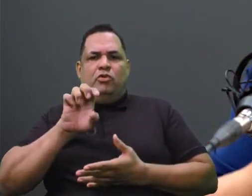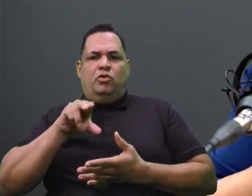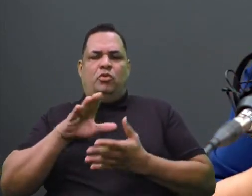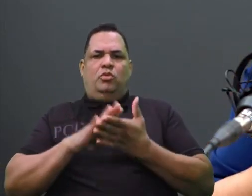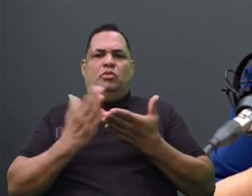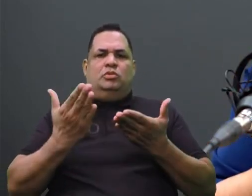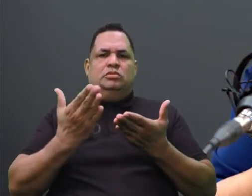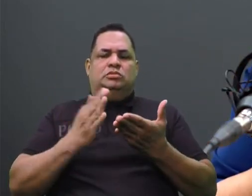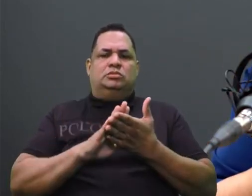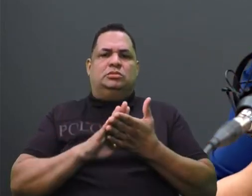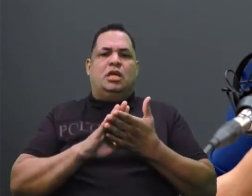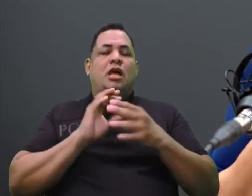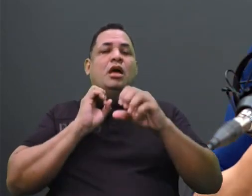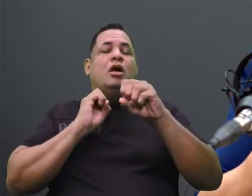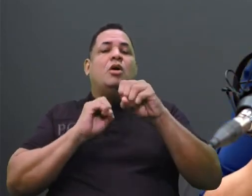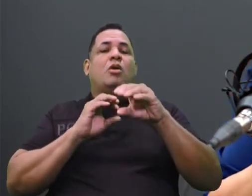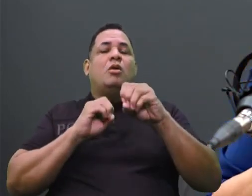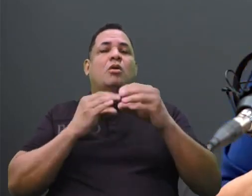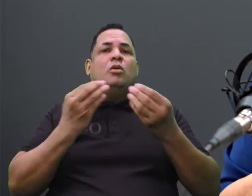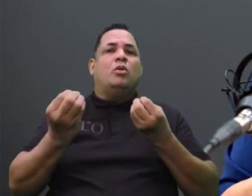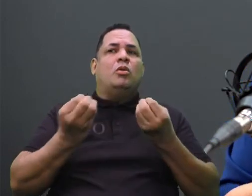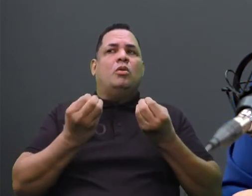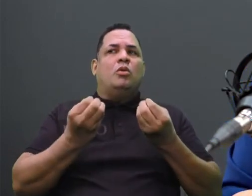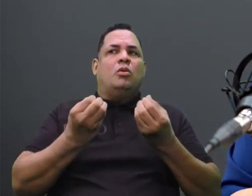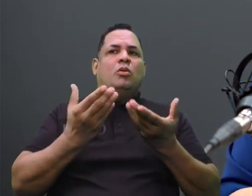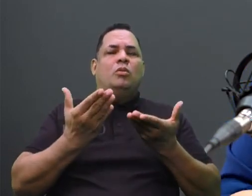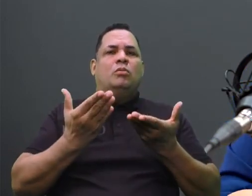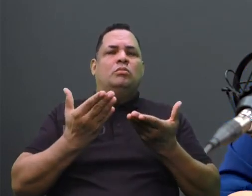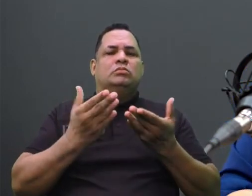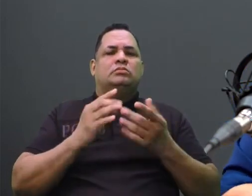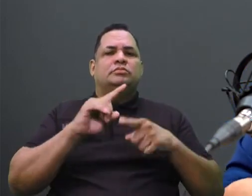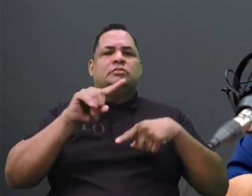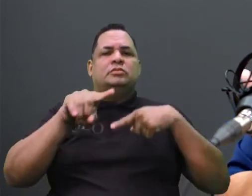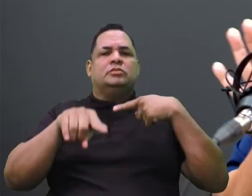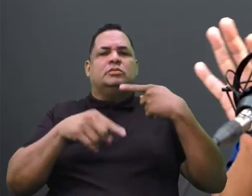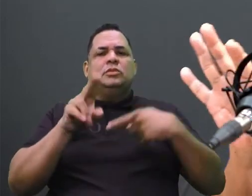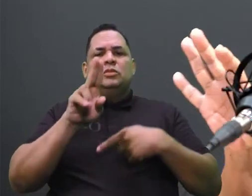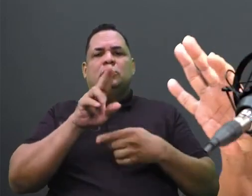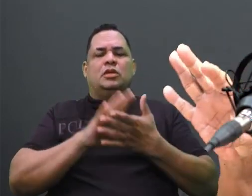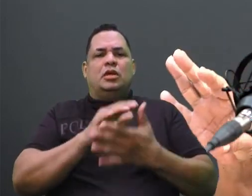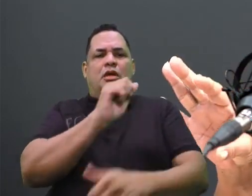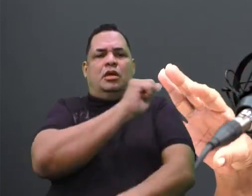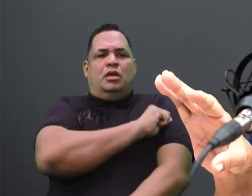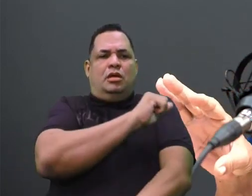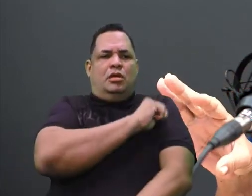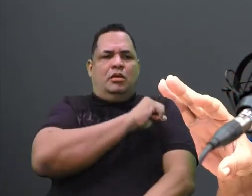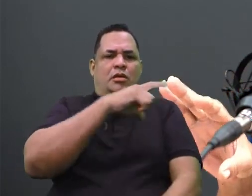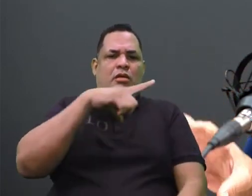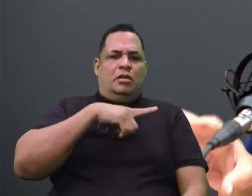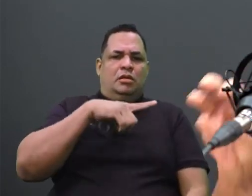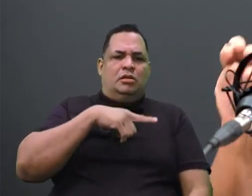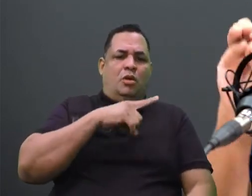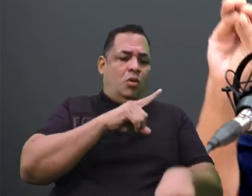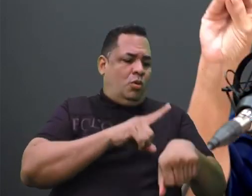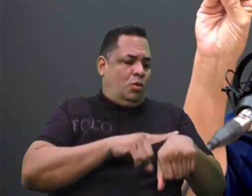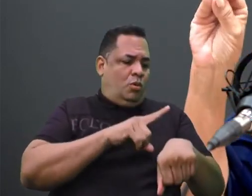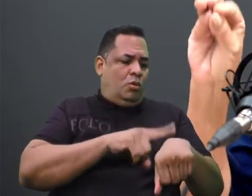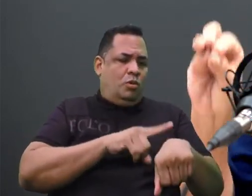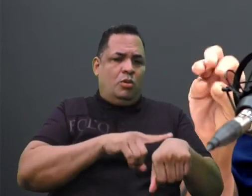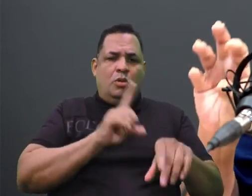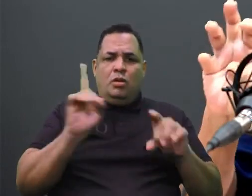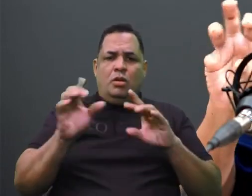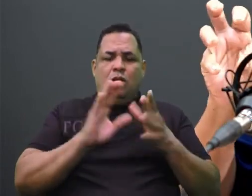fono nos ensinava como fazer isso, e depois os alunos tinham seus respectivos horários para que